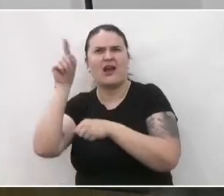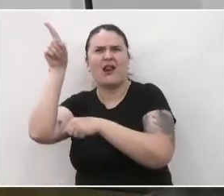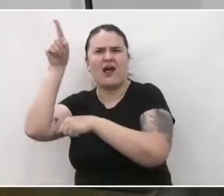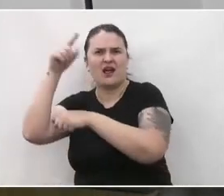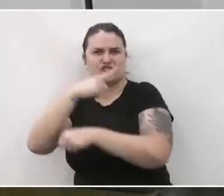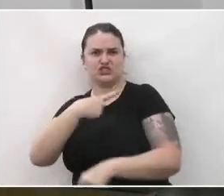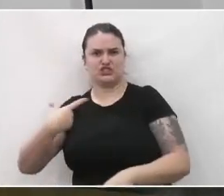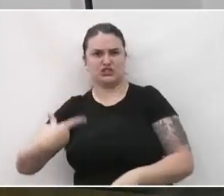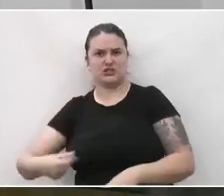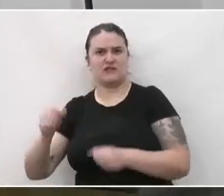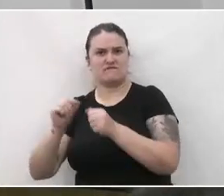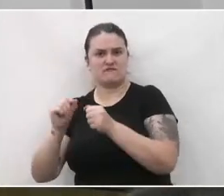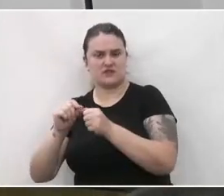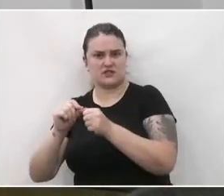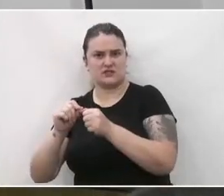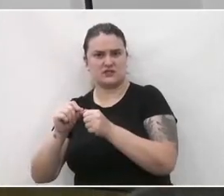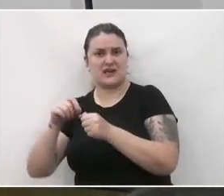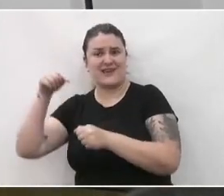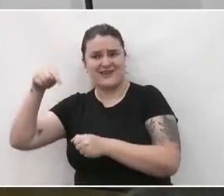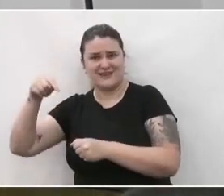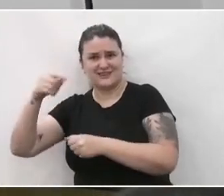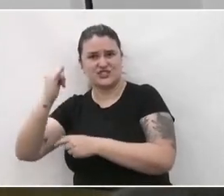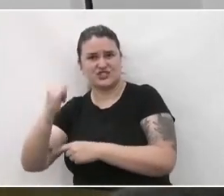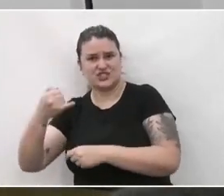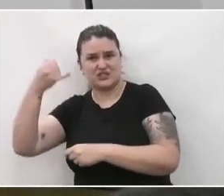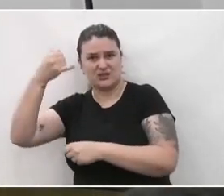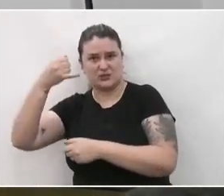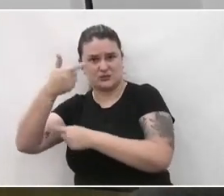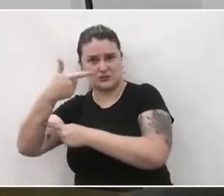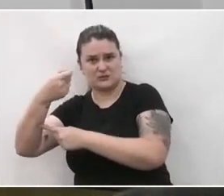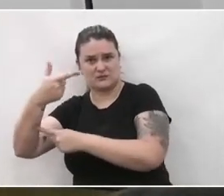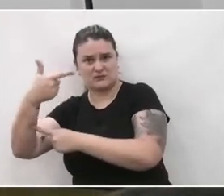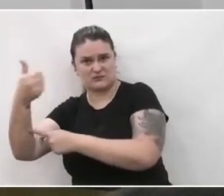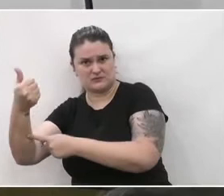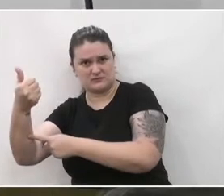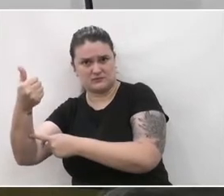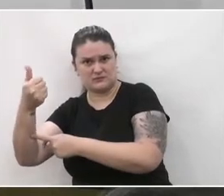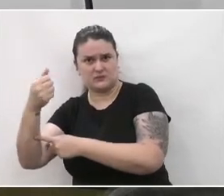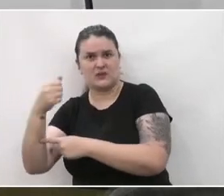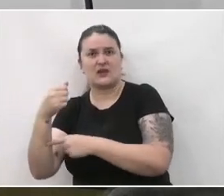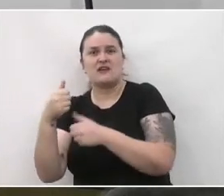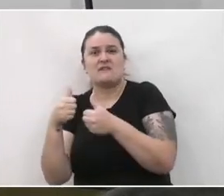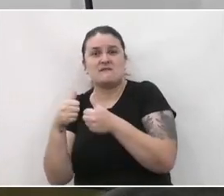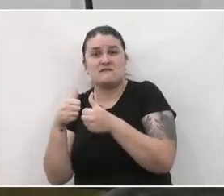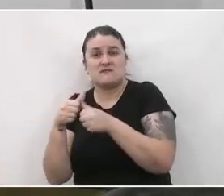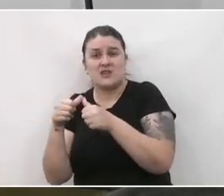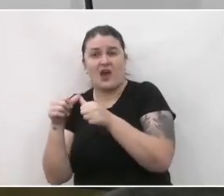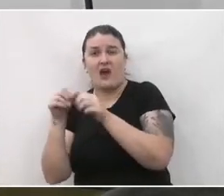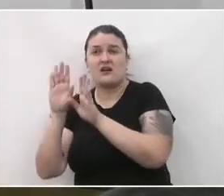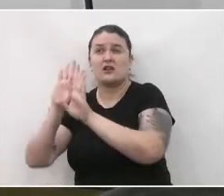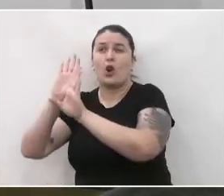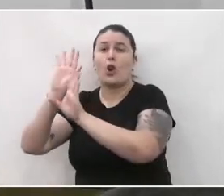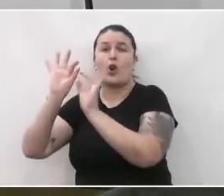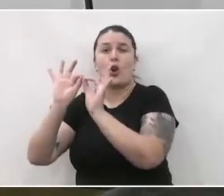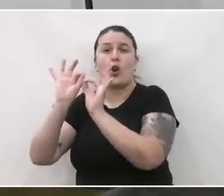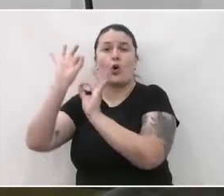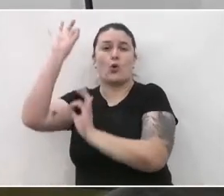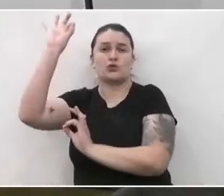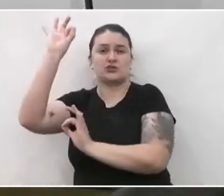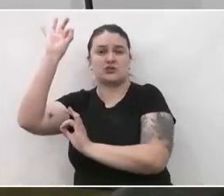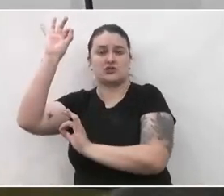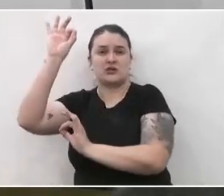Brasil fez de errado em janeiro desse ano, simplesmente, em vez de nós isolarmos Manaus, isolarmos